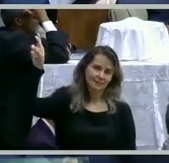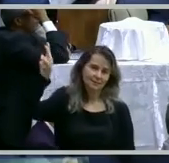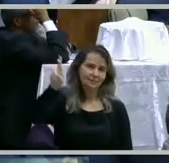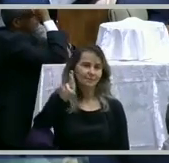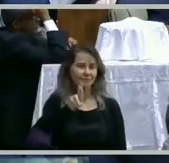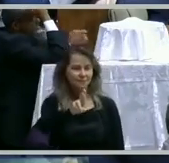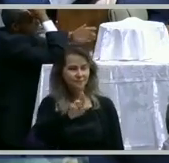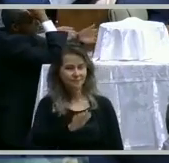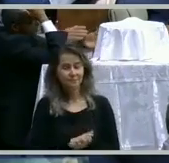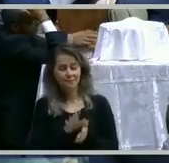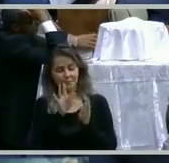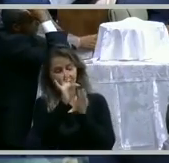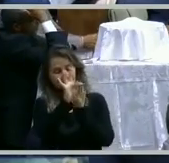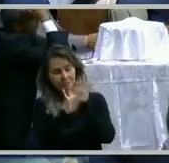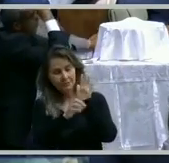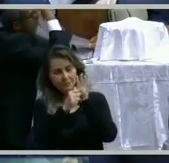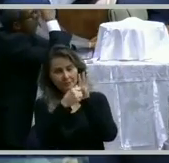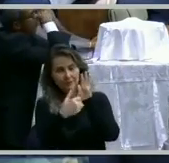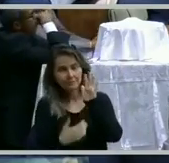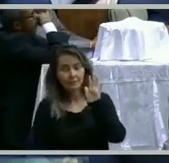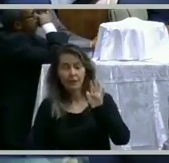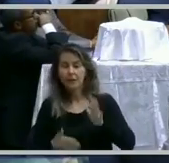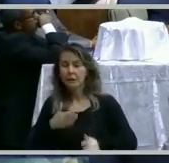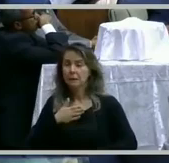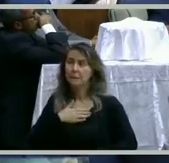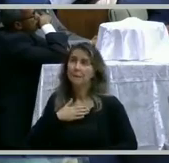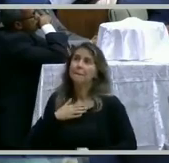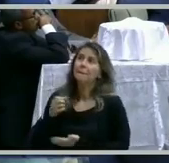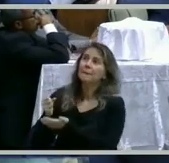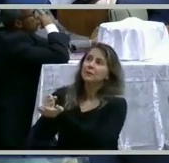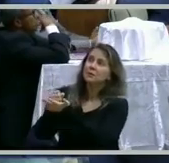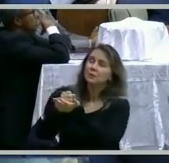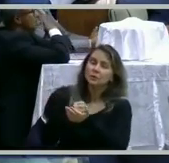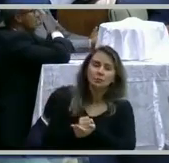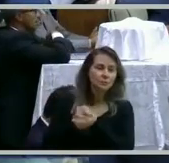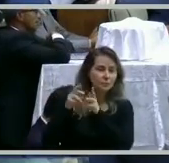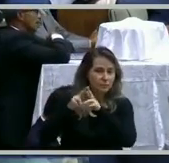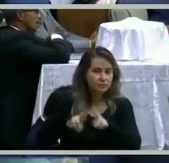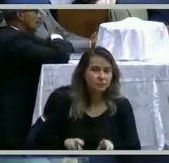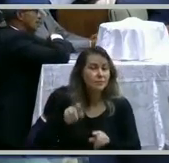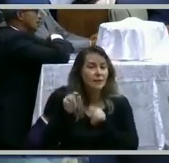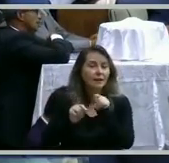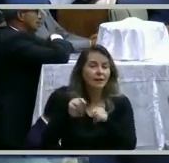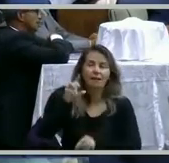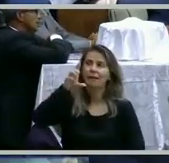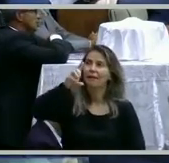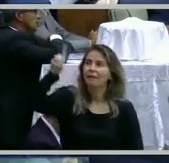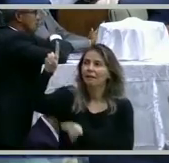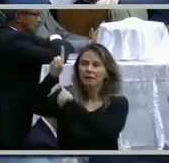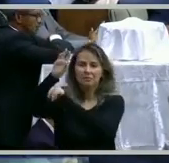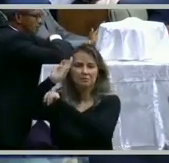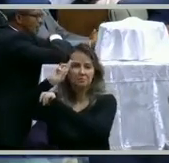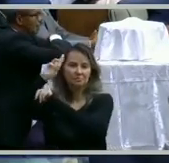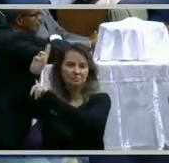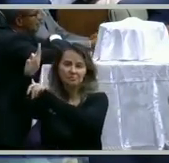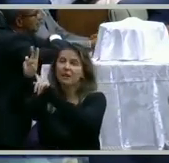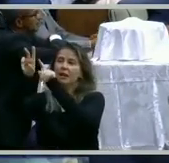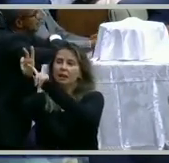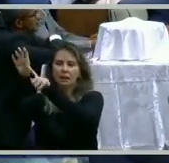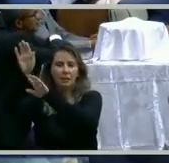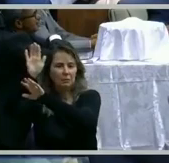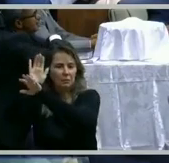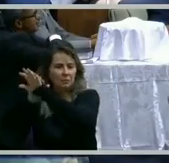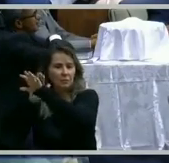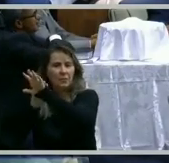Aí diz o texto, meu socorro vem do Senhor, que fez o quê? Que fez o quê? Ele